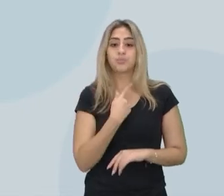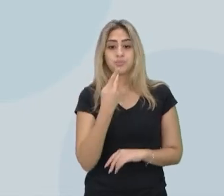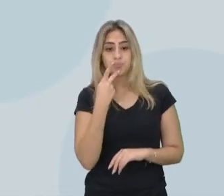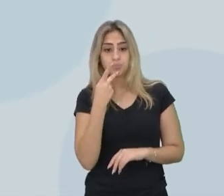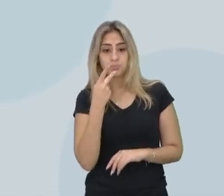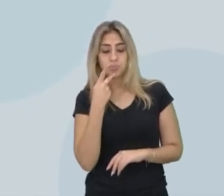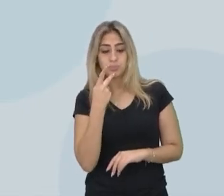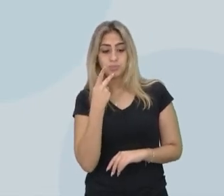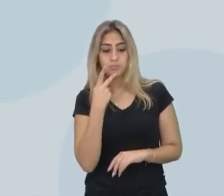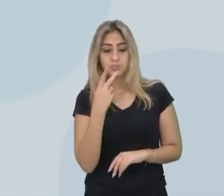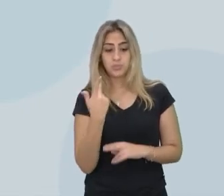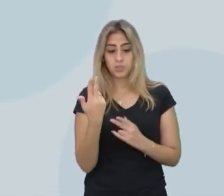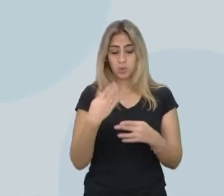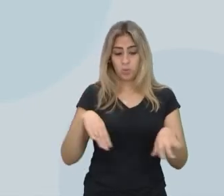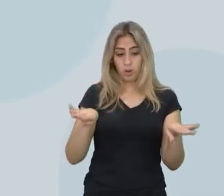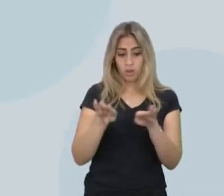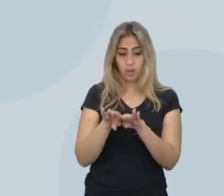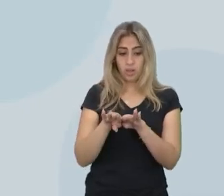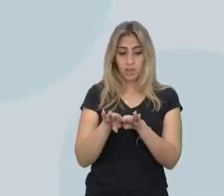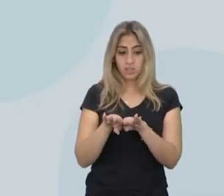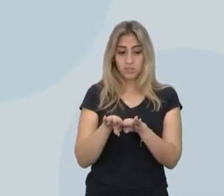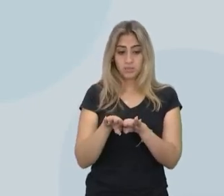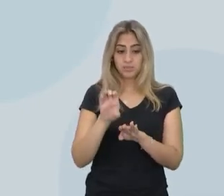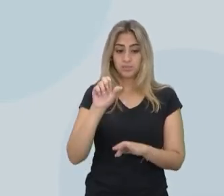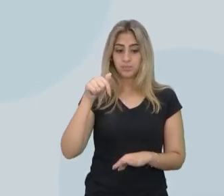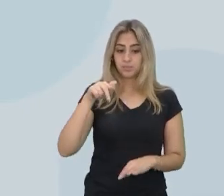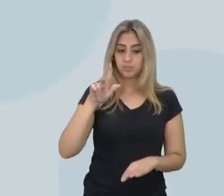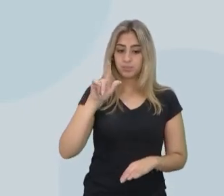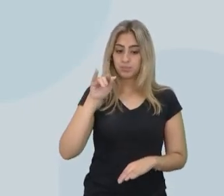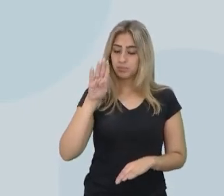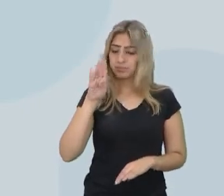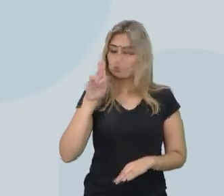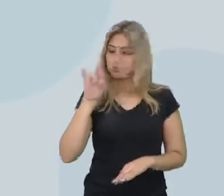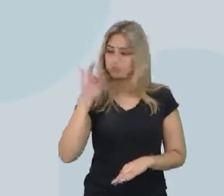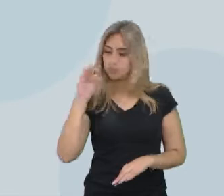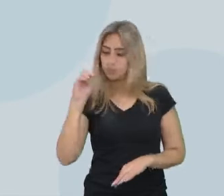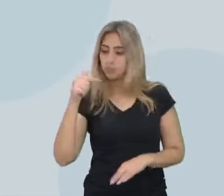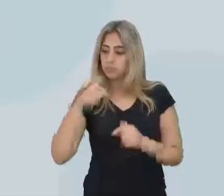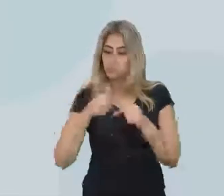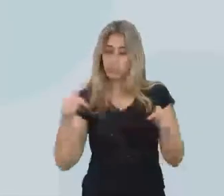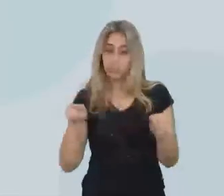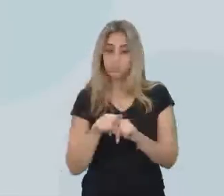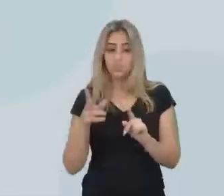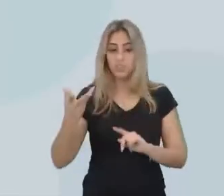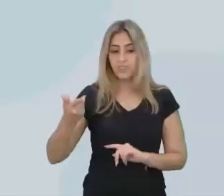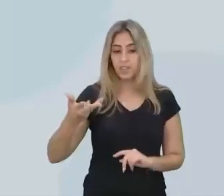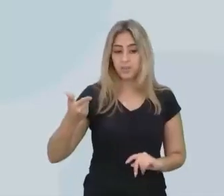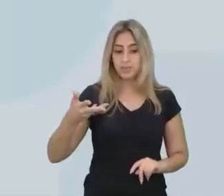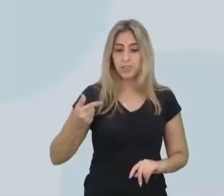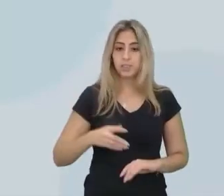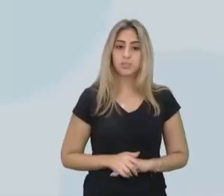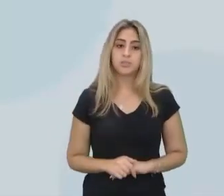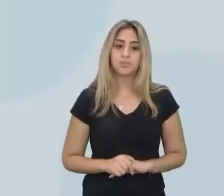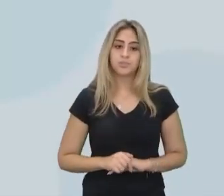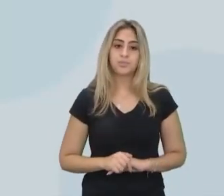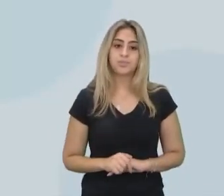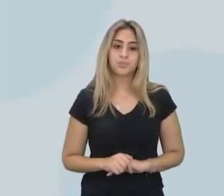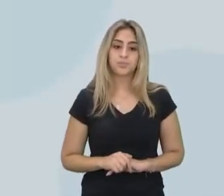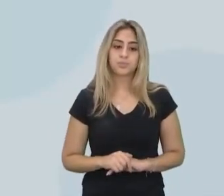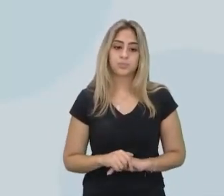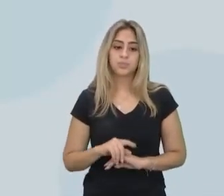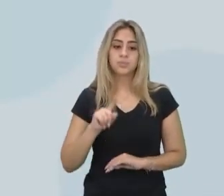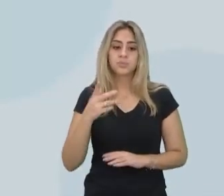em relação de igualdade no equilíbrio químico, a gente está falando de igualdade de velocidade. Quando